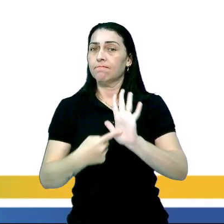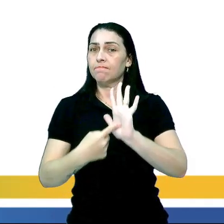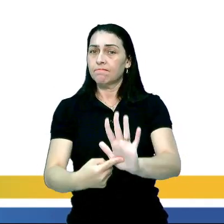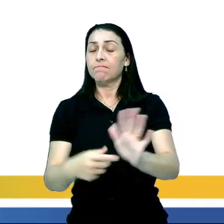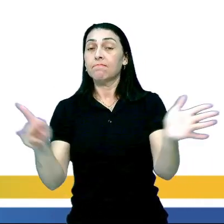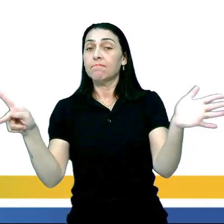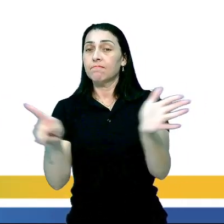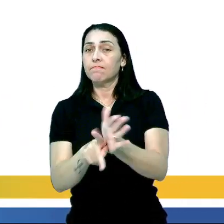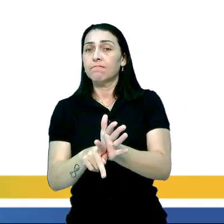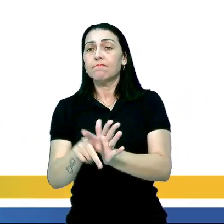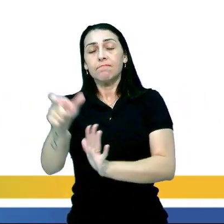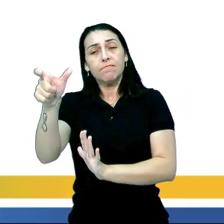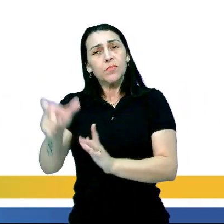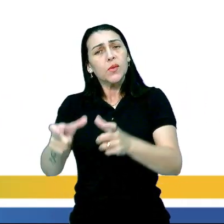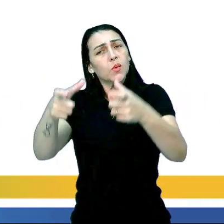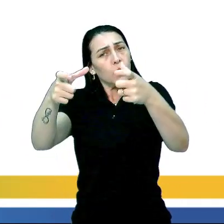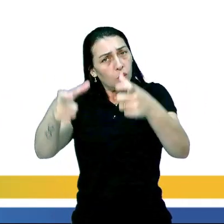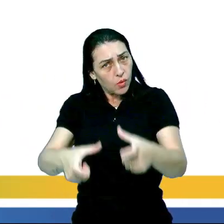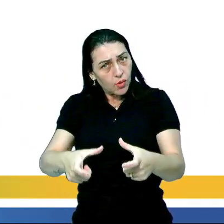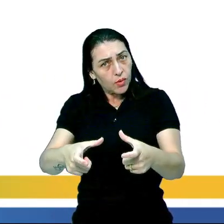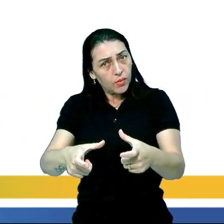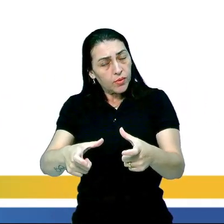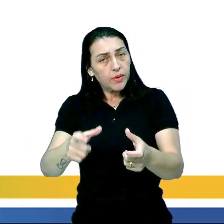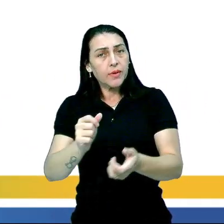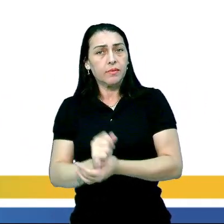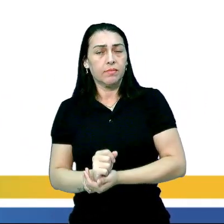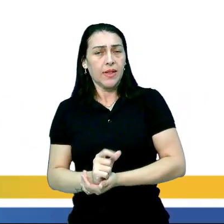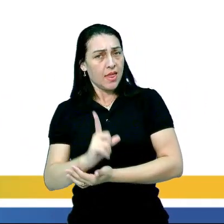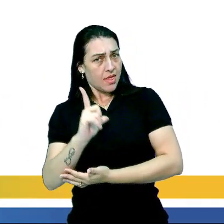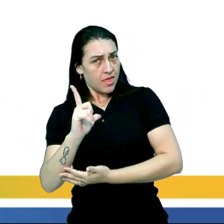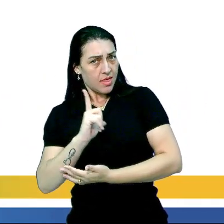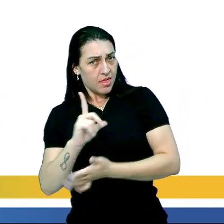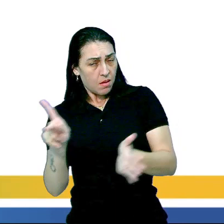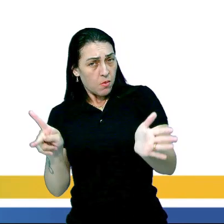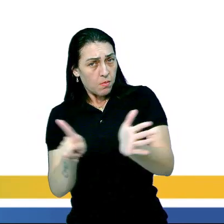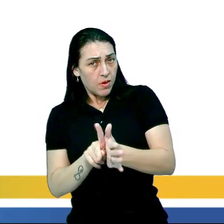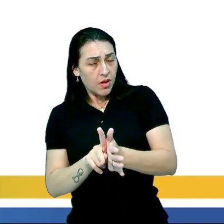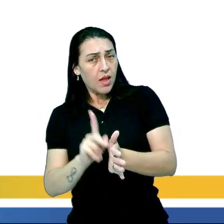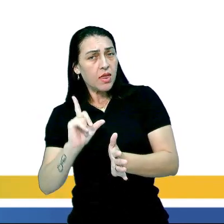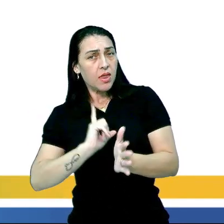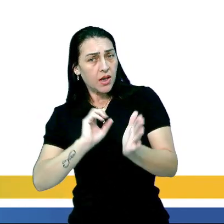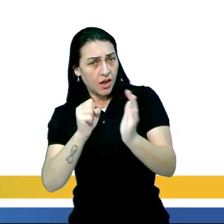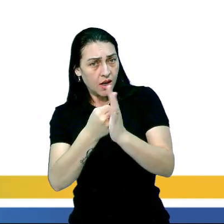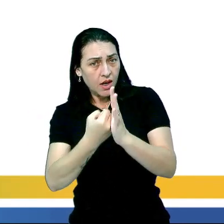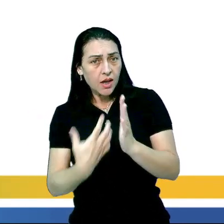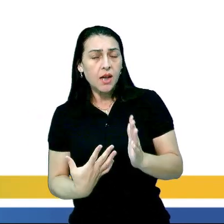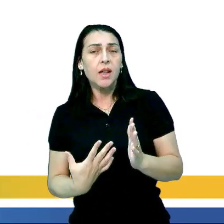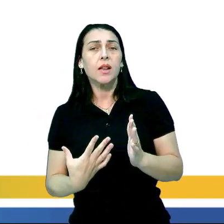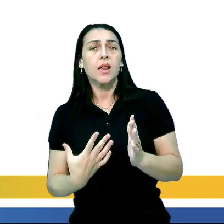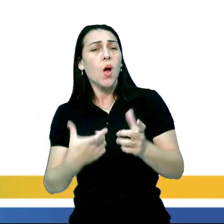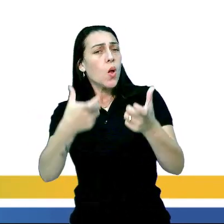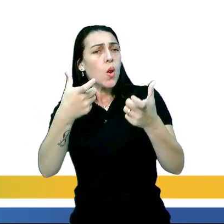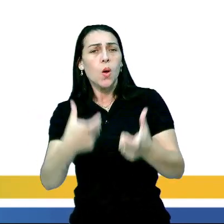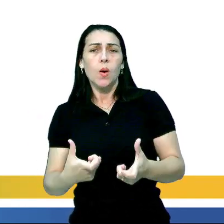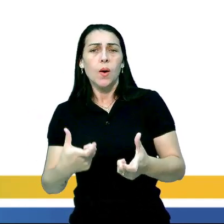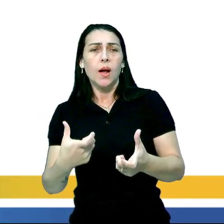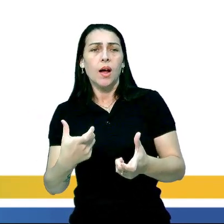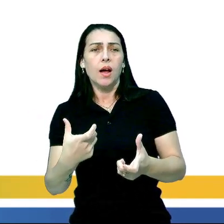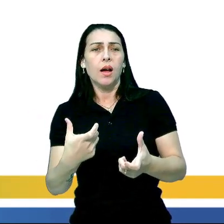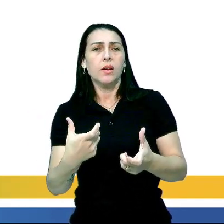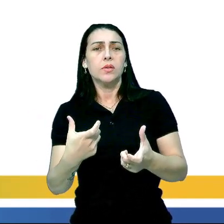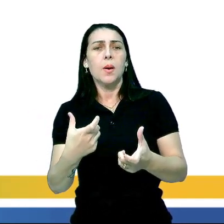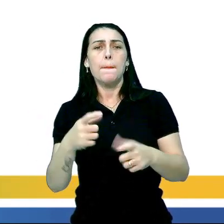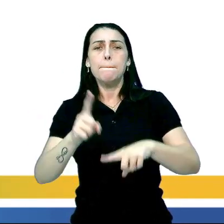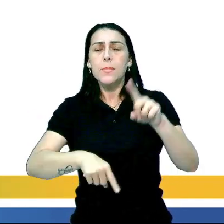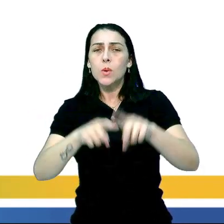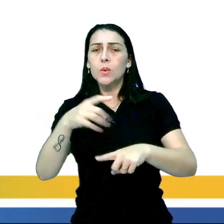descritivo expõe as propriedades dos seres. Será que tem propriedades? Será que tem características? Locais,